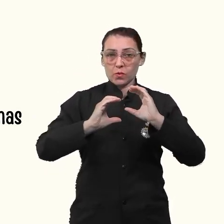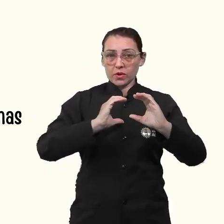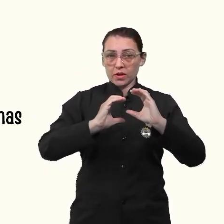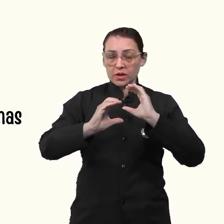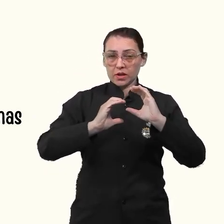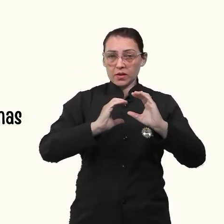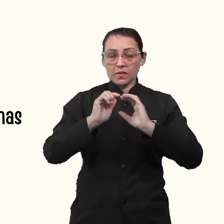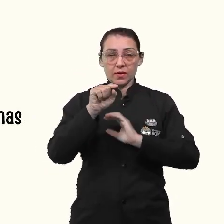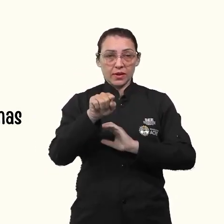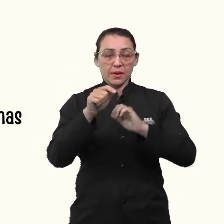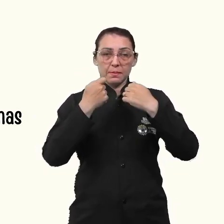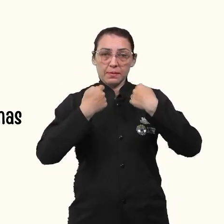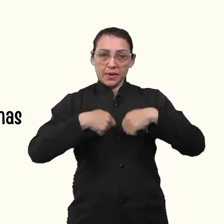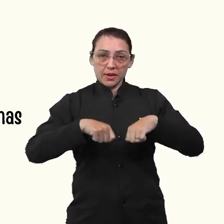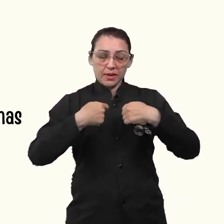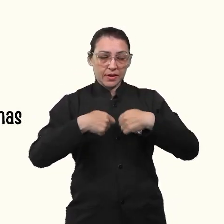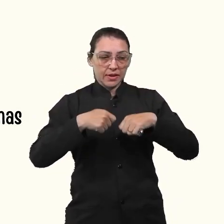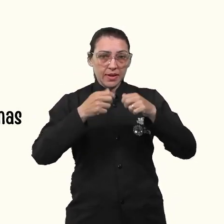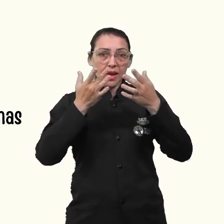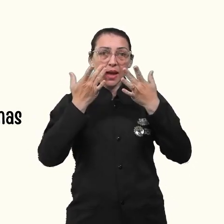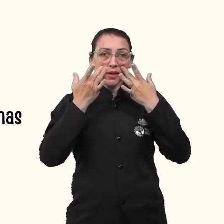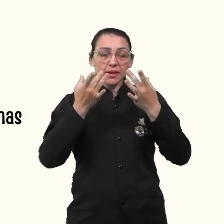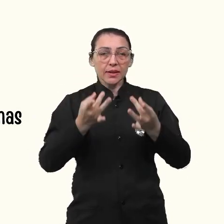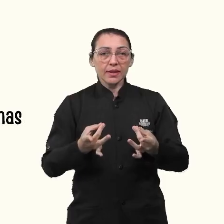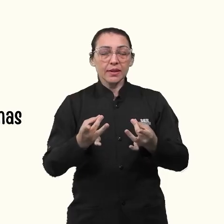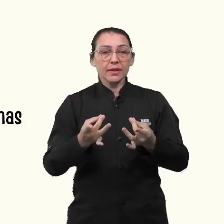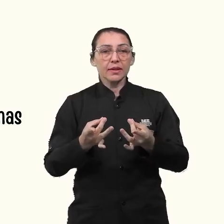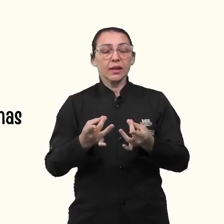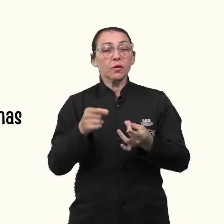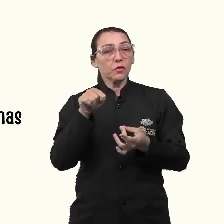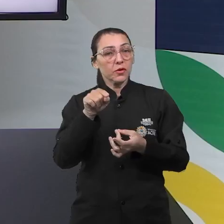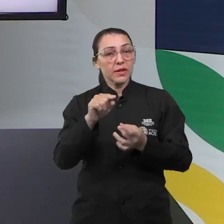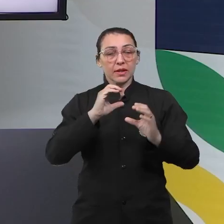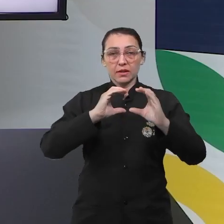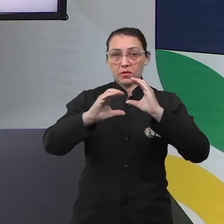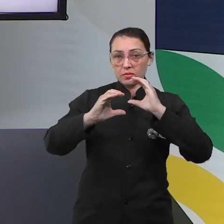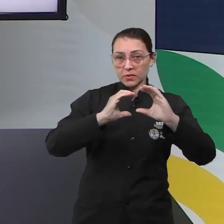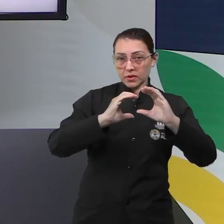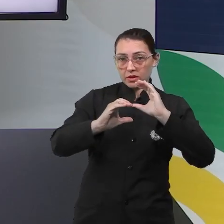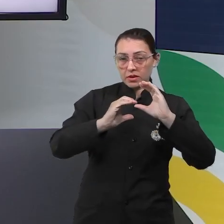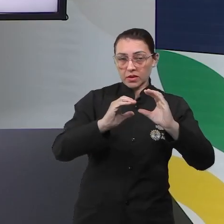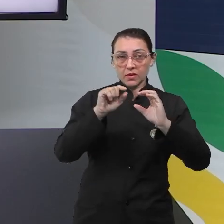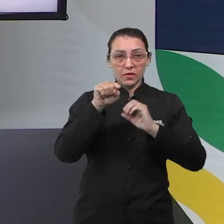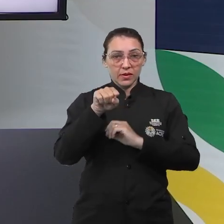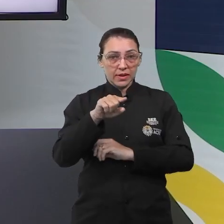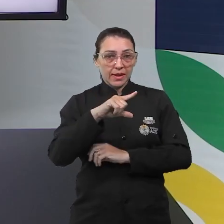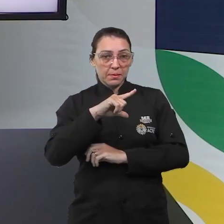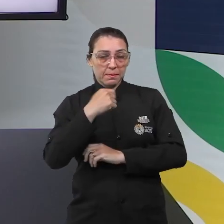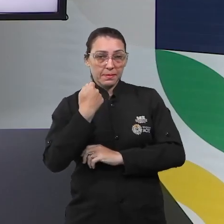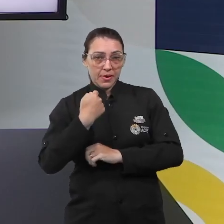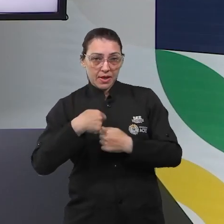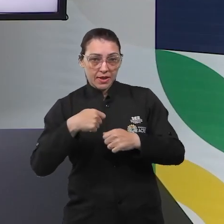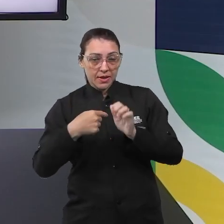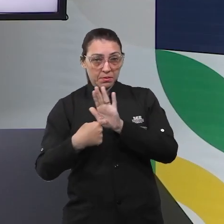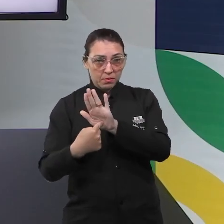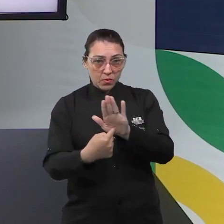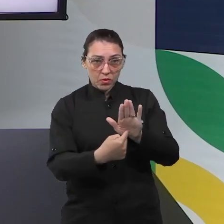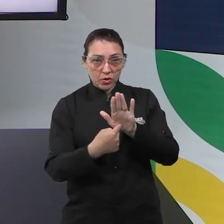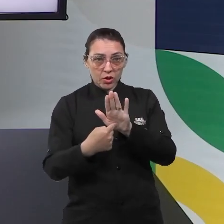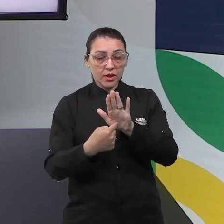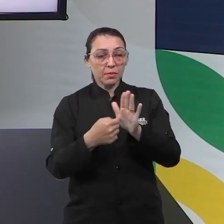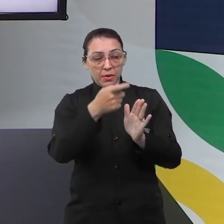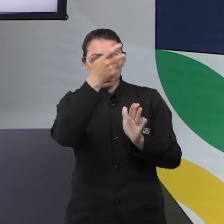comunicativa, você precisa se atentar a que forma você está se comunicando. Você tem que mostrar para o